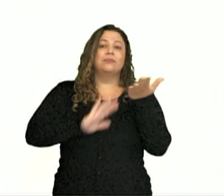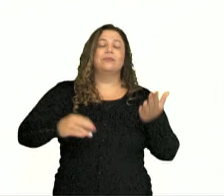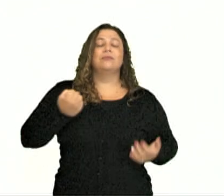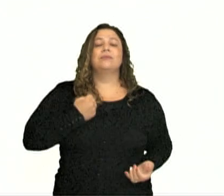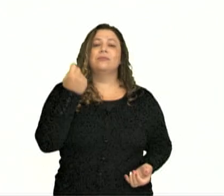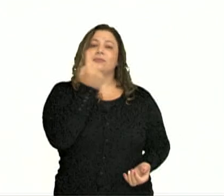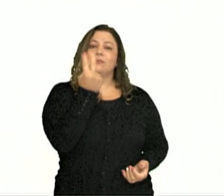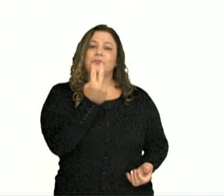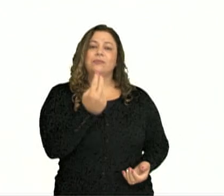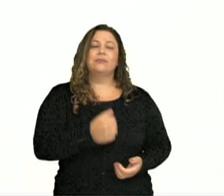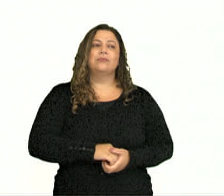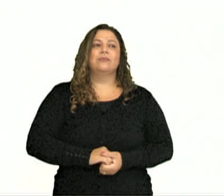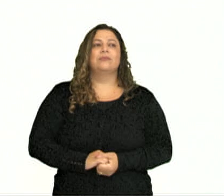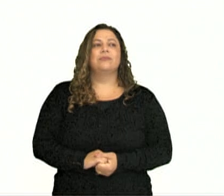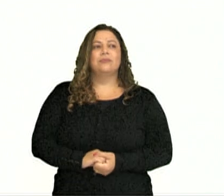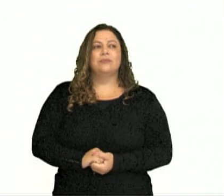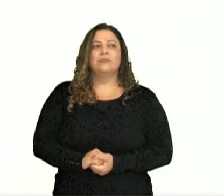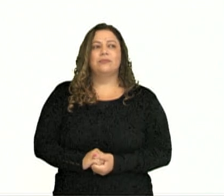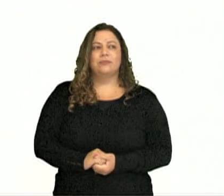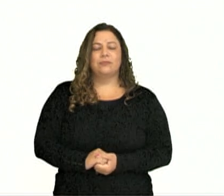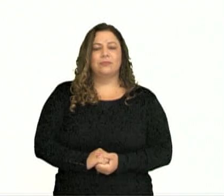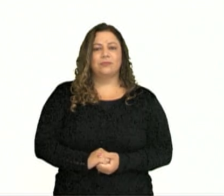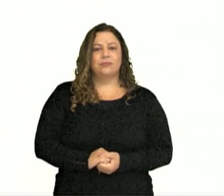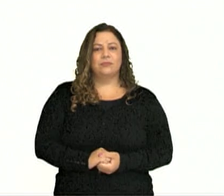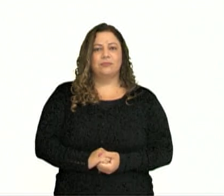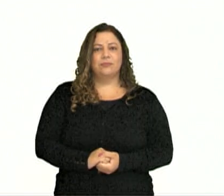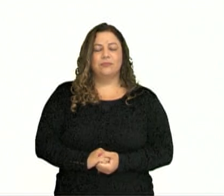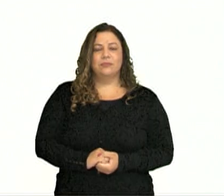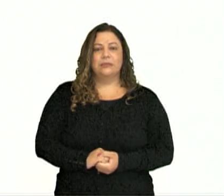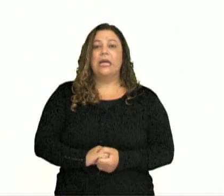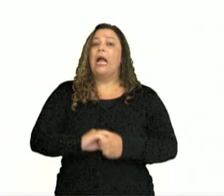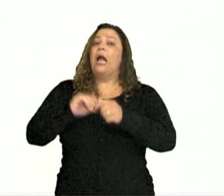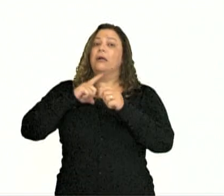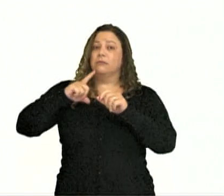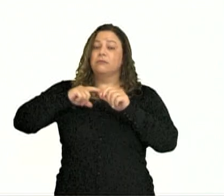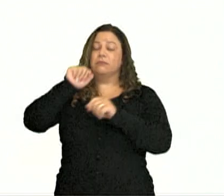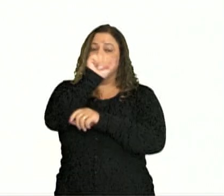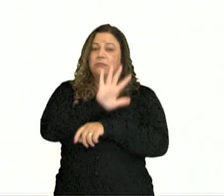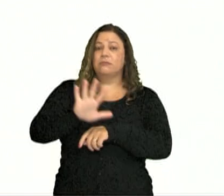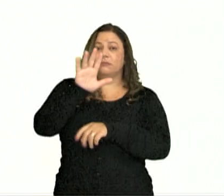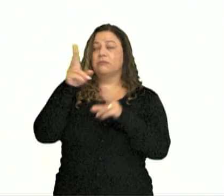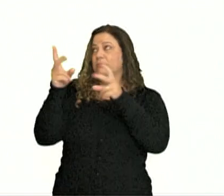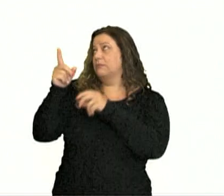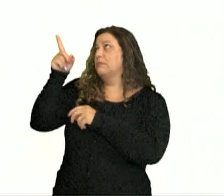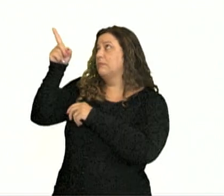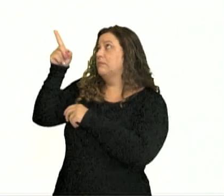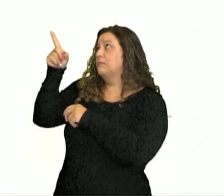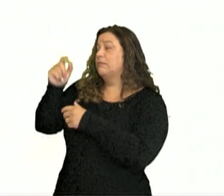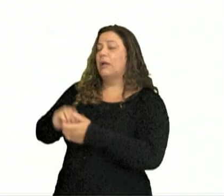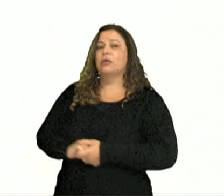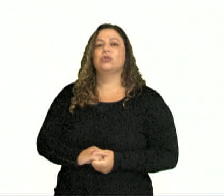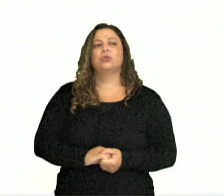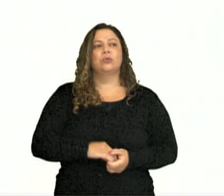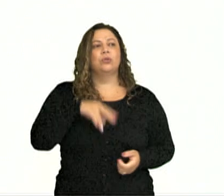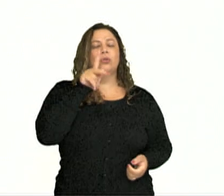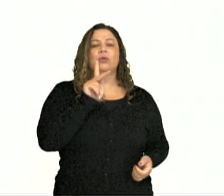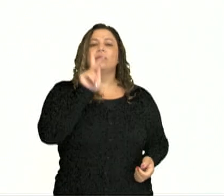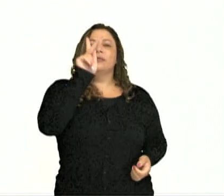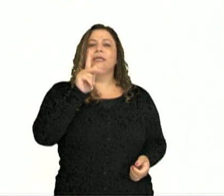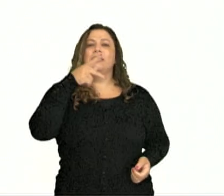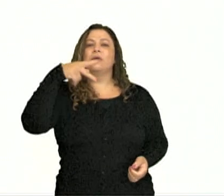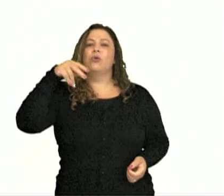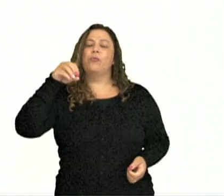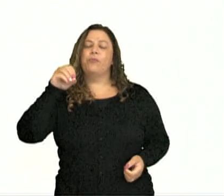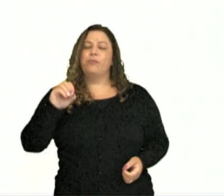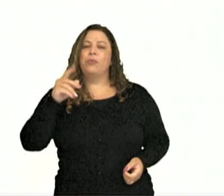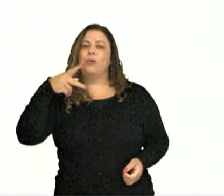Atividade 2. Aqui eu coloquei a imagem mesmo para você observar. Então, K-pop, entenda o